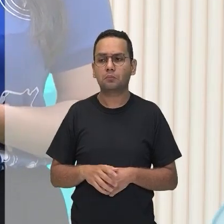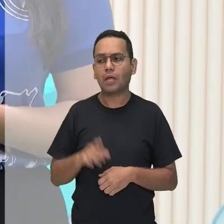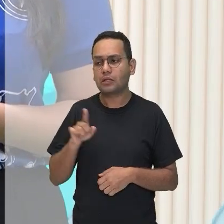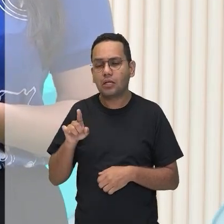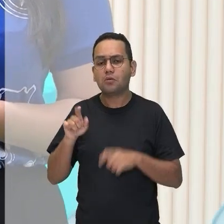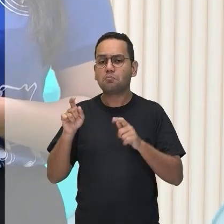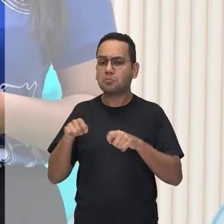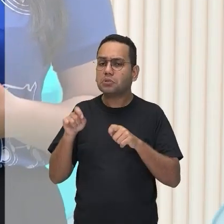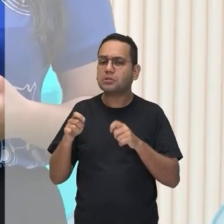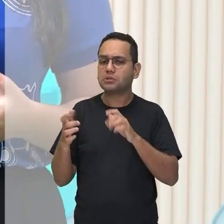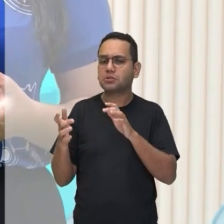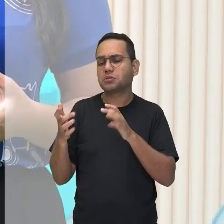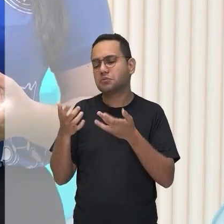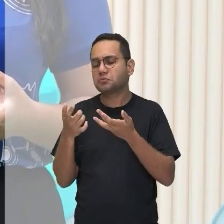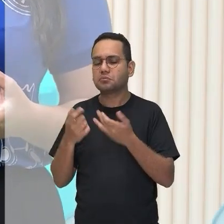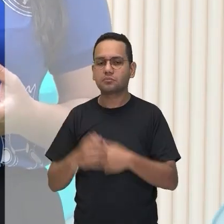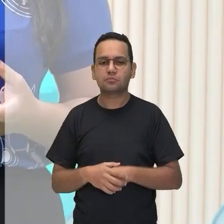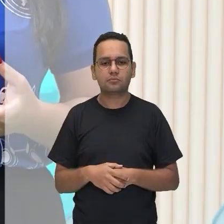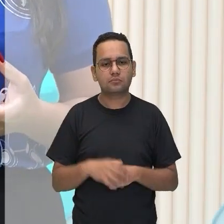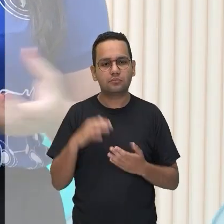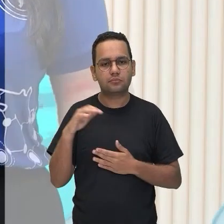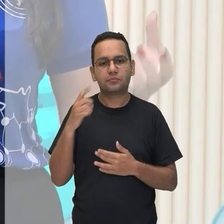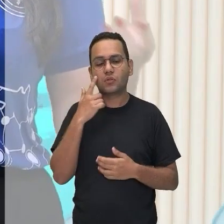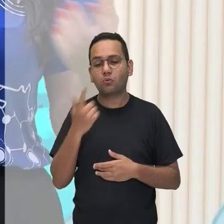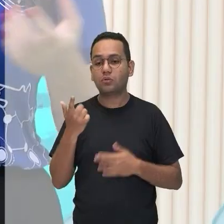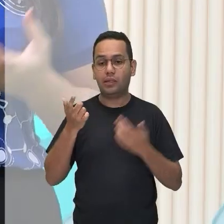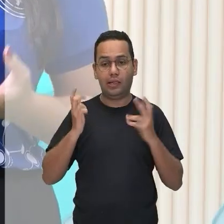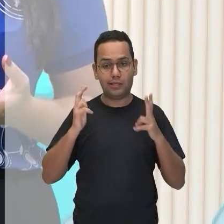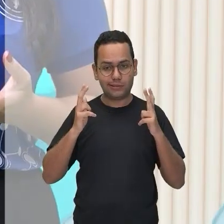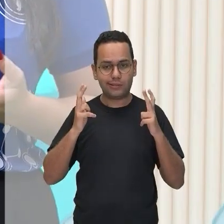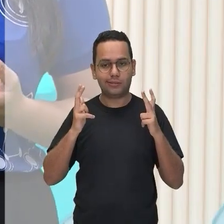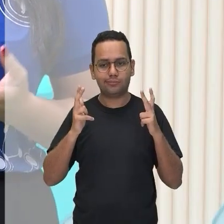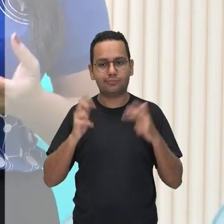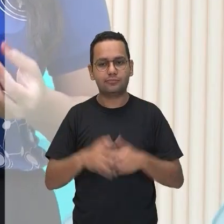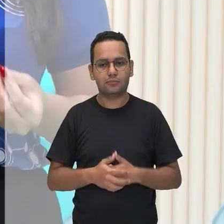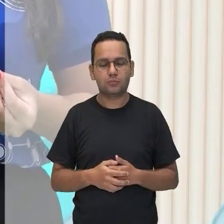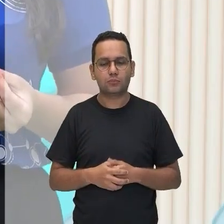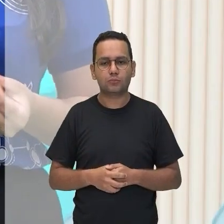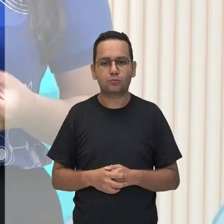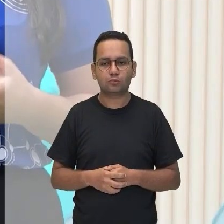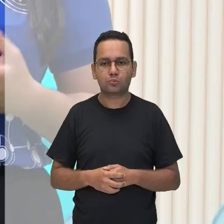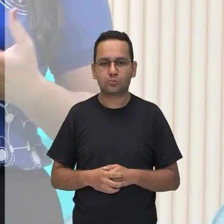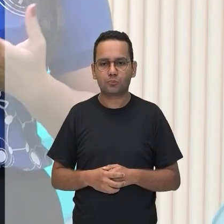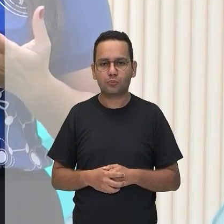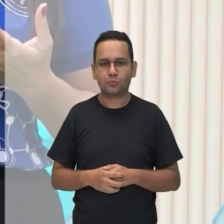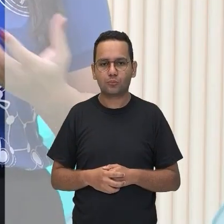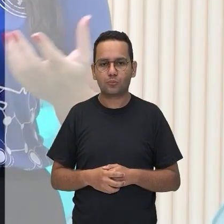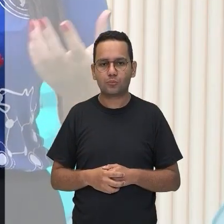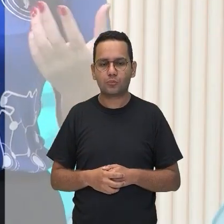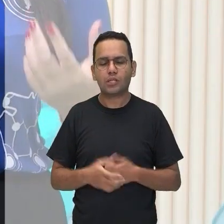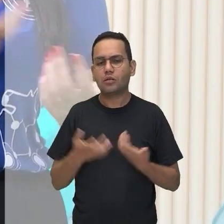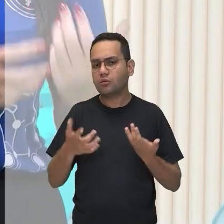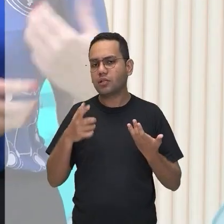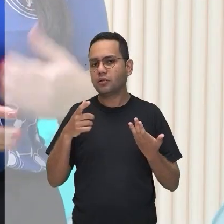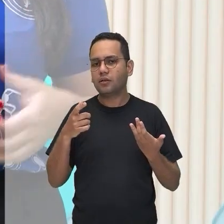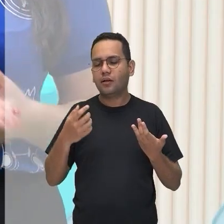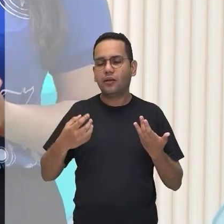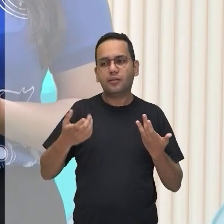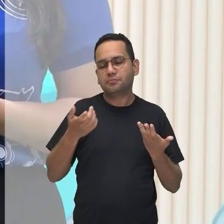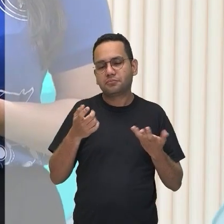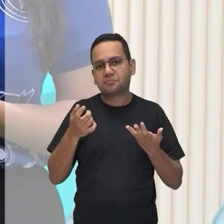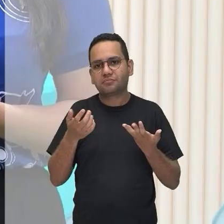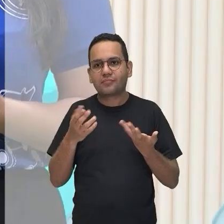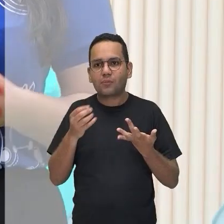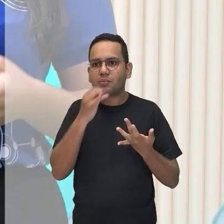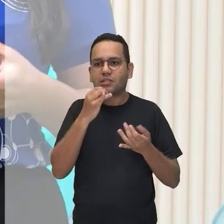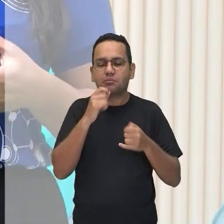essas atividades. A questão do lazer também, de você sair da sua rotina, fazer algo que não está relacionado, por exemplo, ao